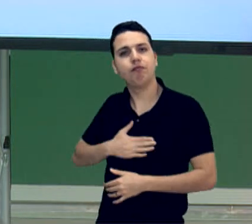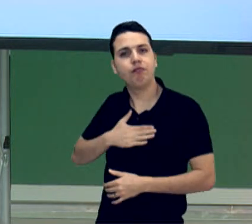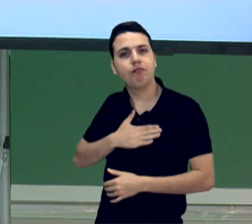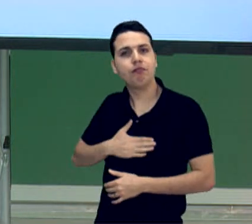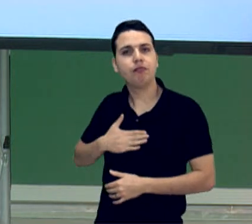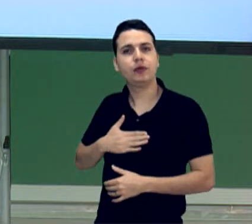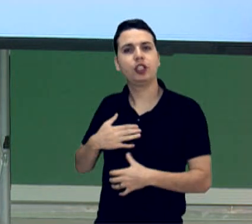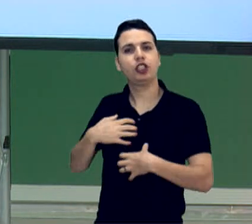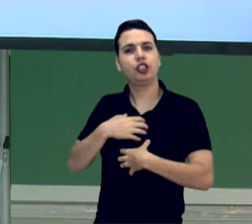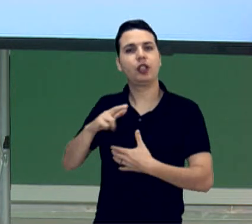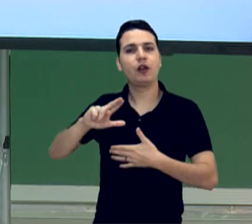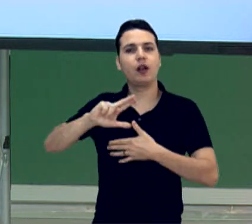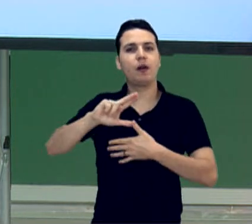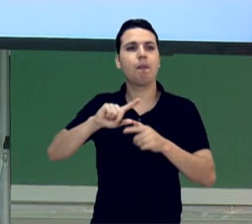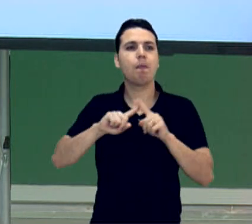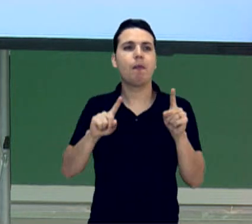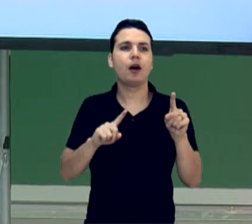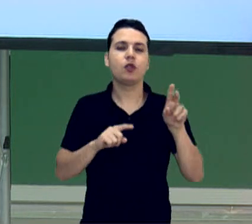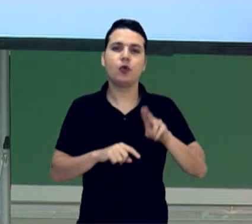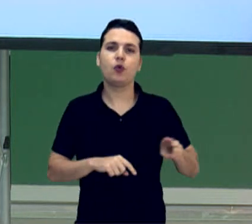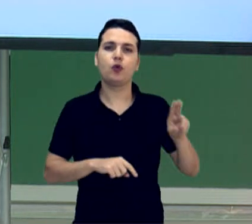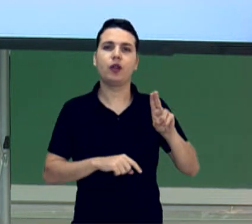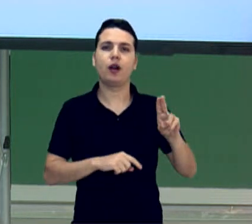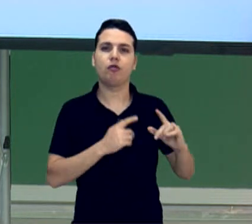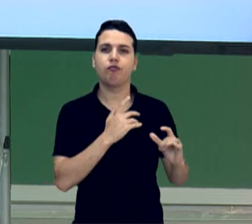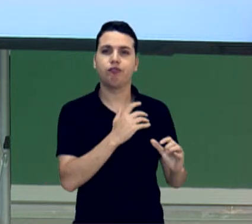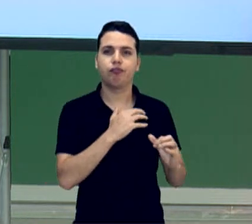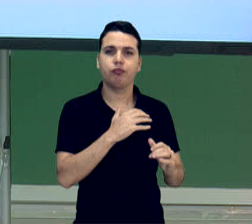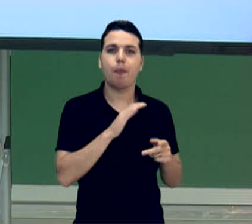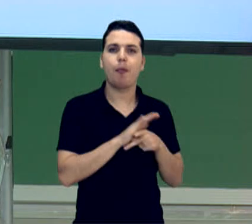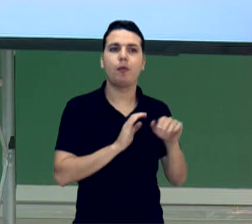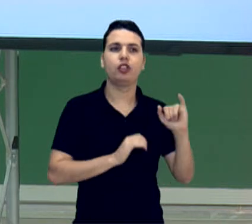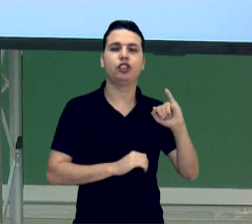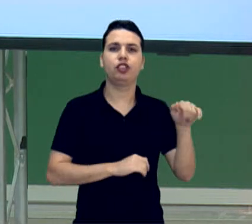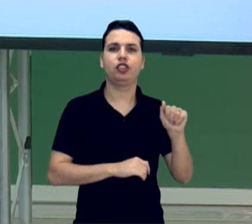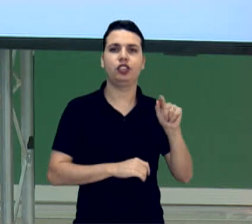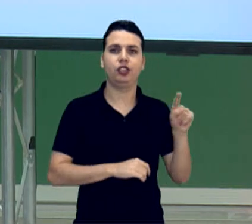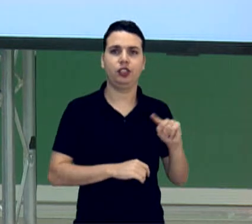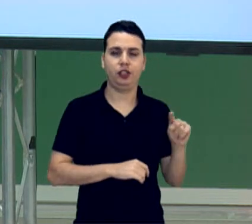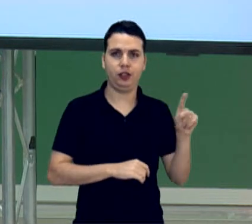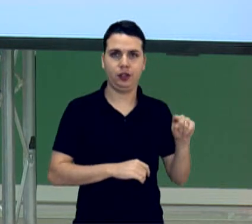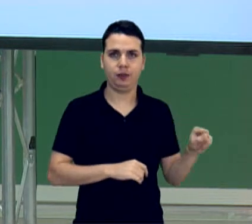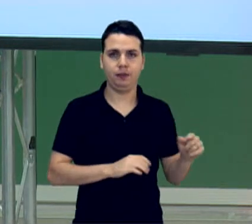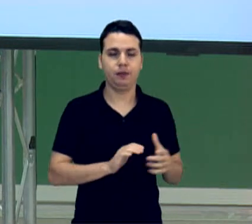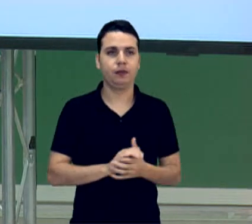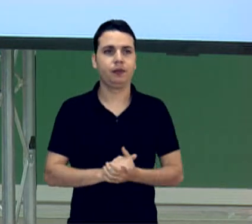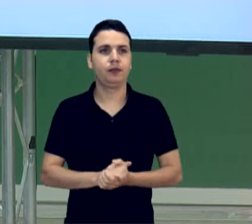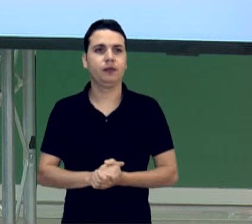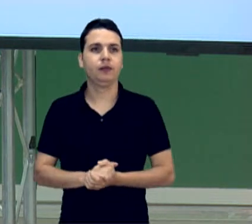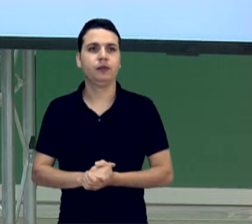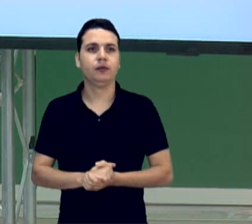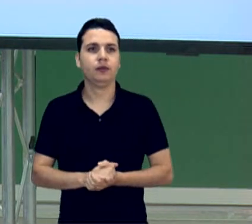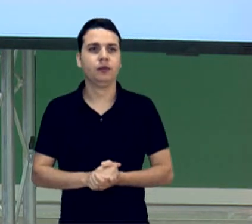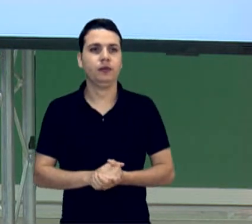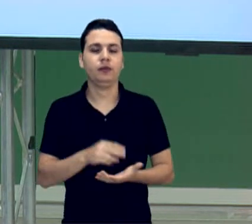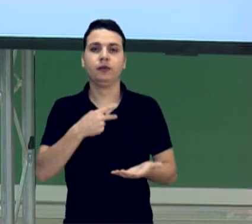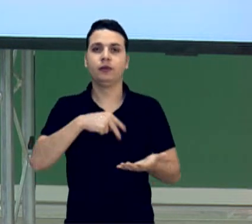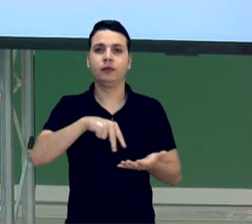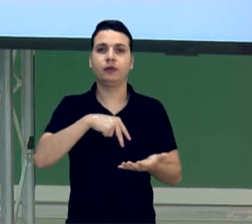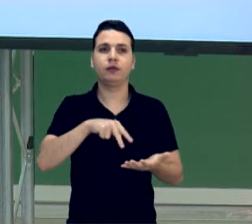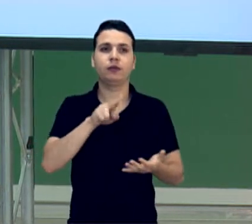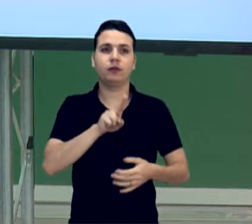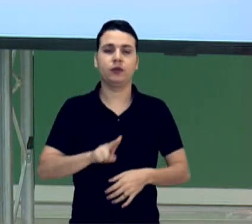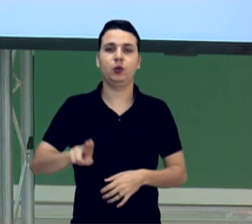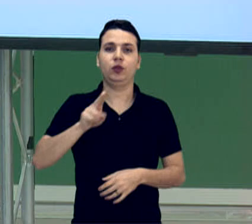latina, porém com os instrumentos do jazz, tá? A dança em si usa os